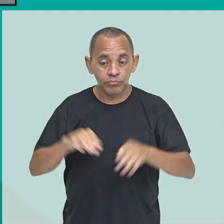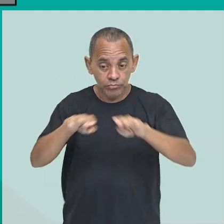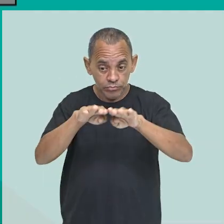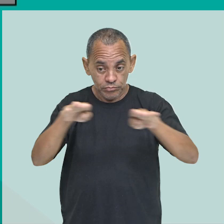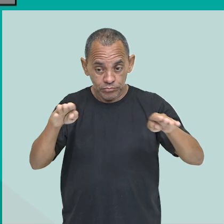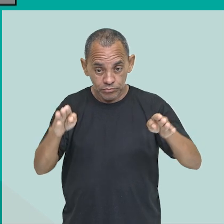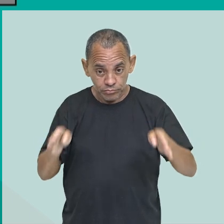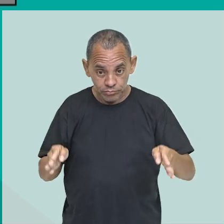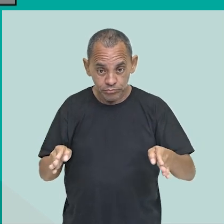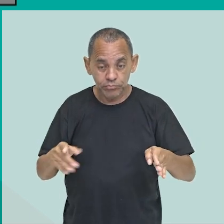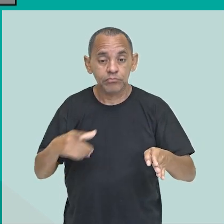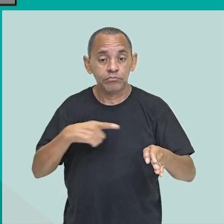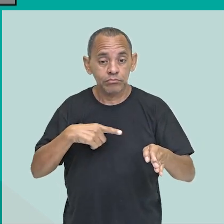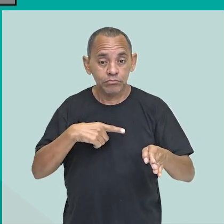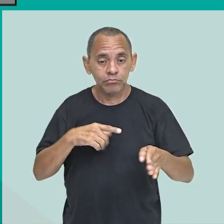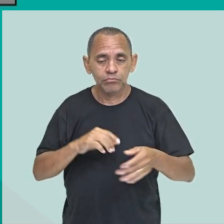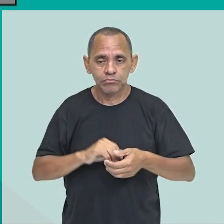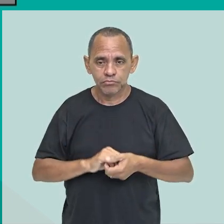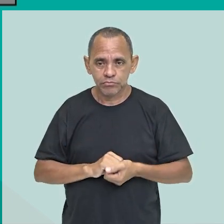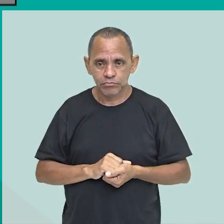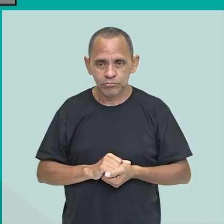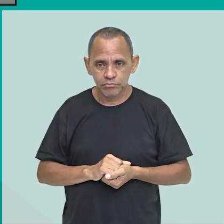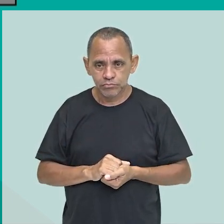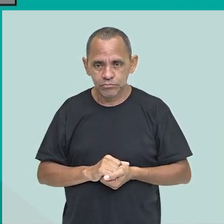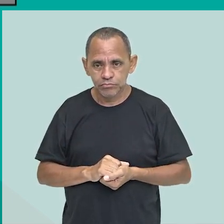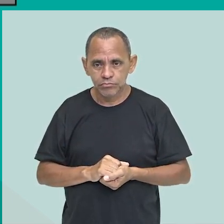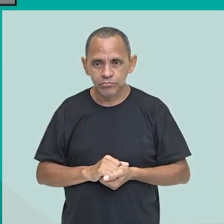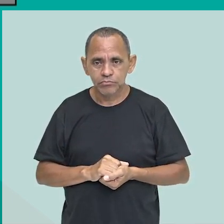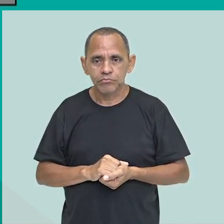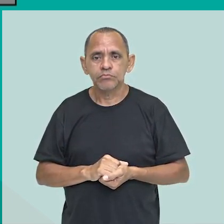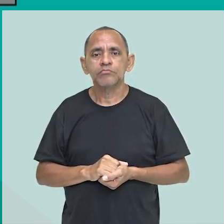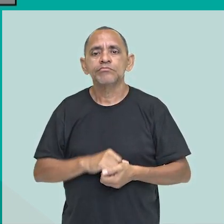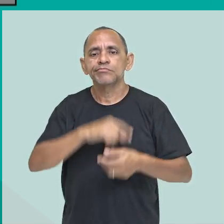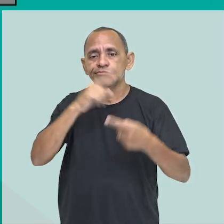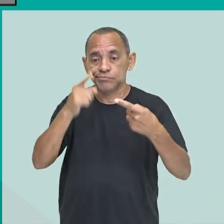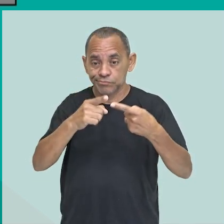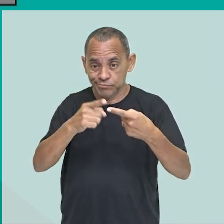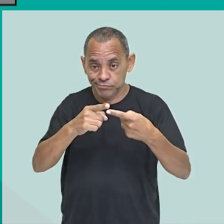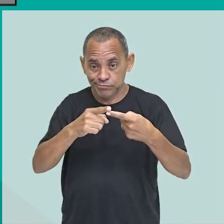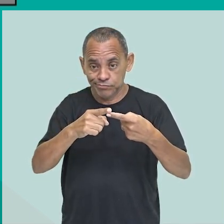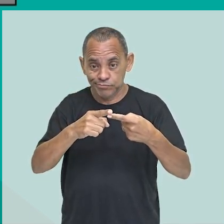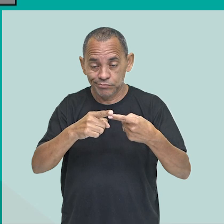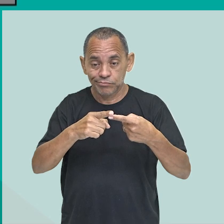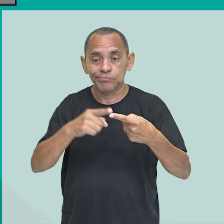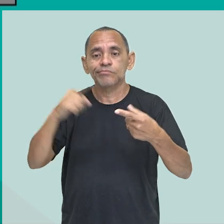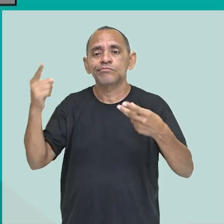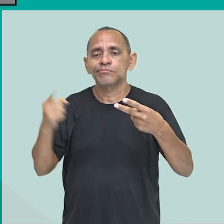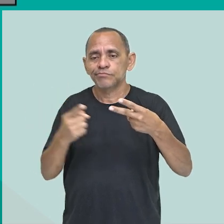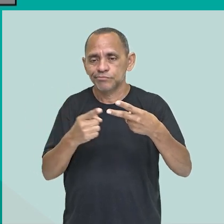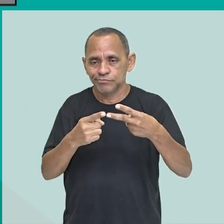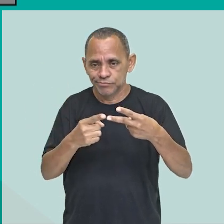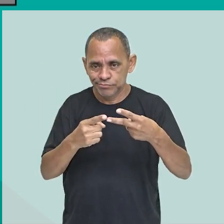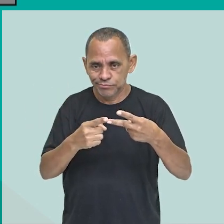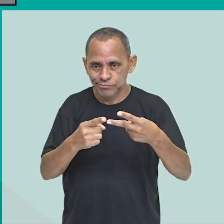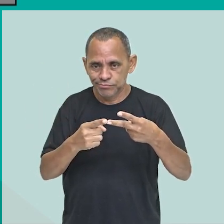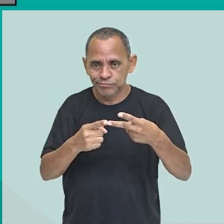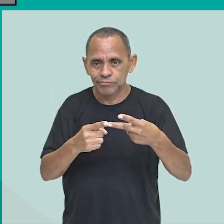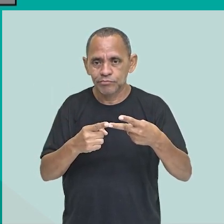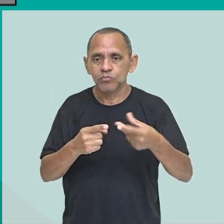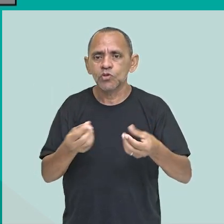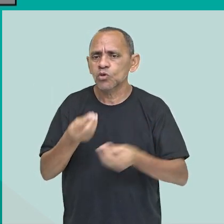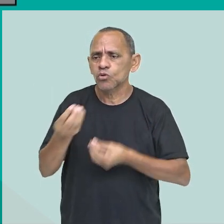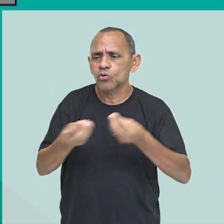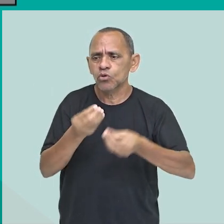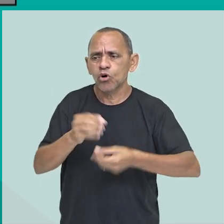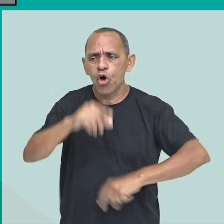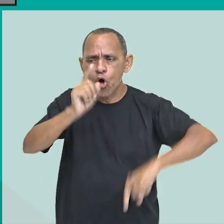de propagação de calor. Nós temos a condução, a energia térmica é transmitida